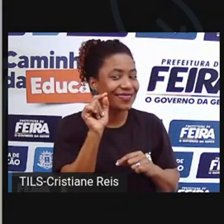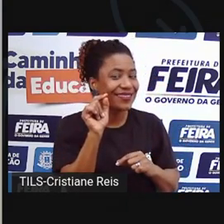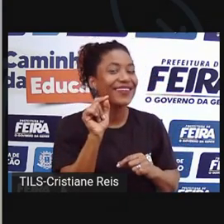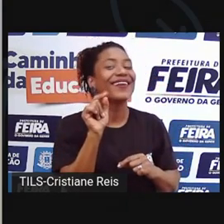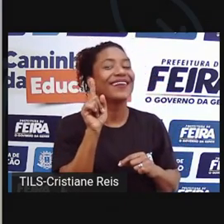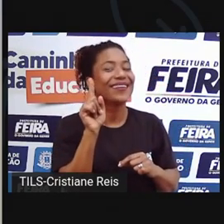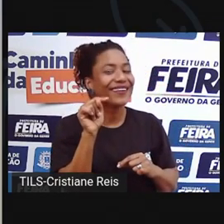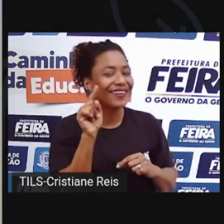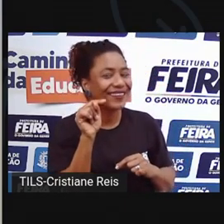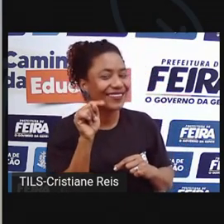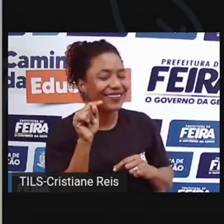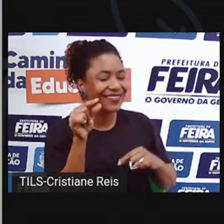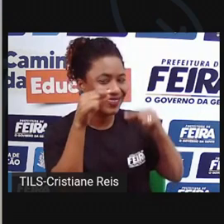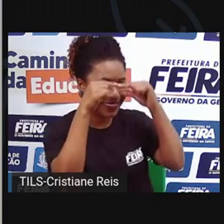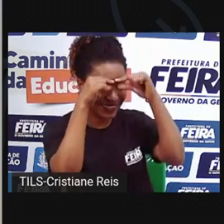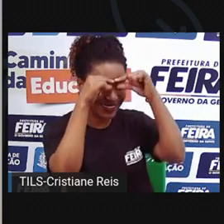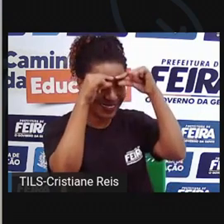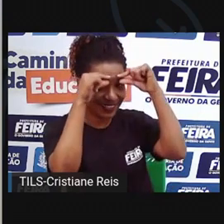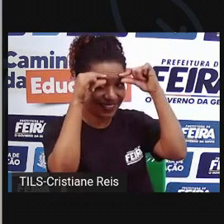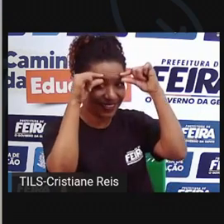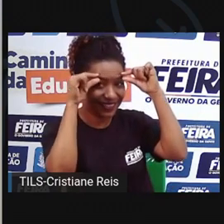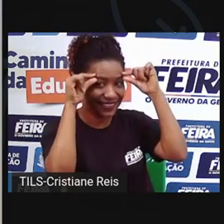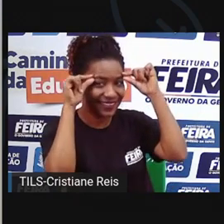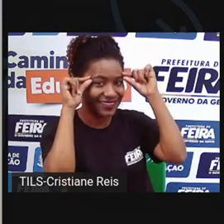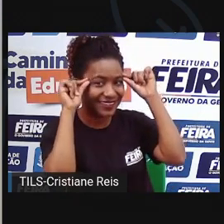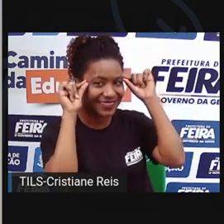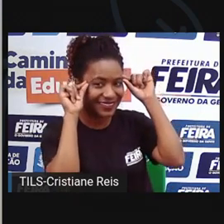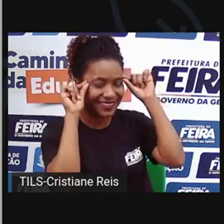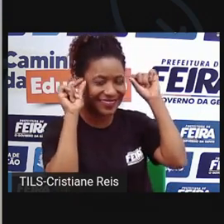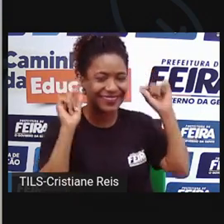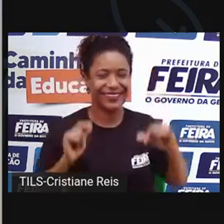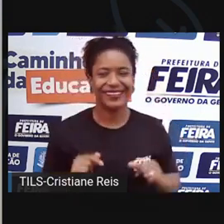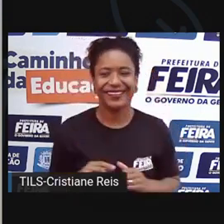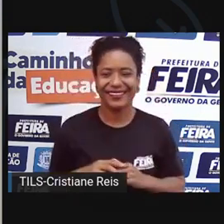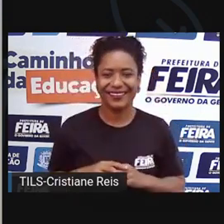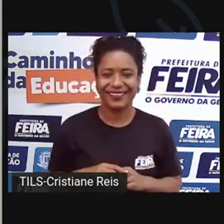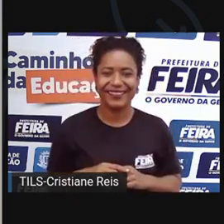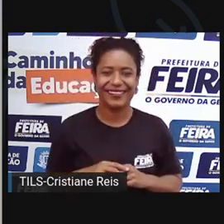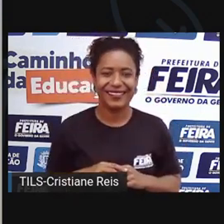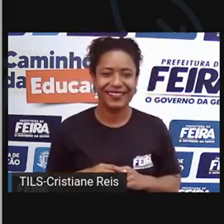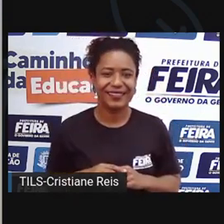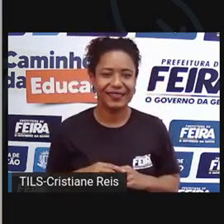Isso mesmo, as nossas sobrancelhas. Então, vou fazer aqui. A